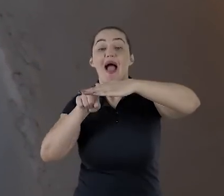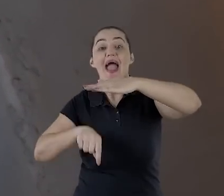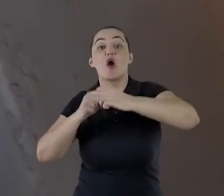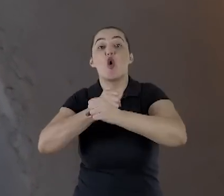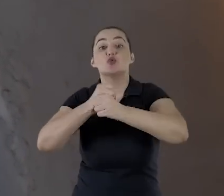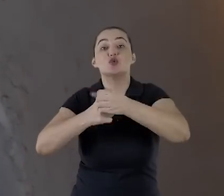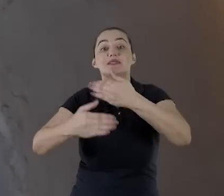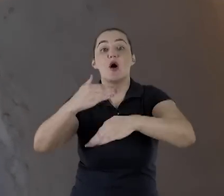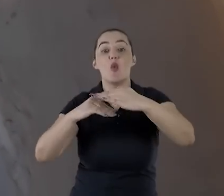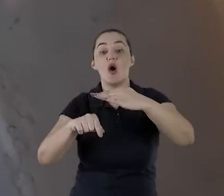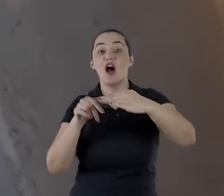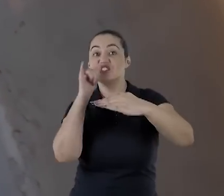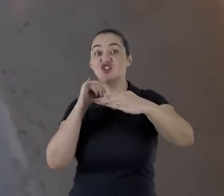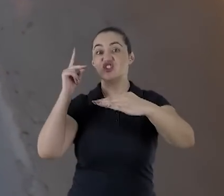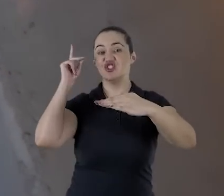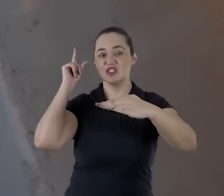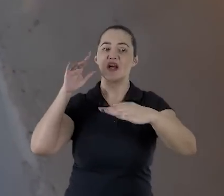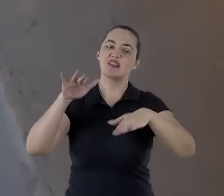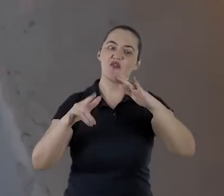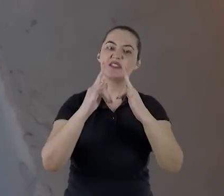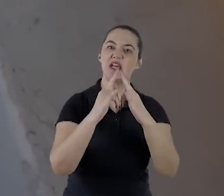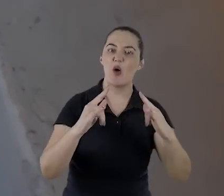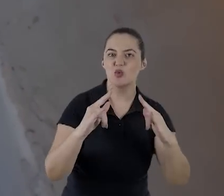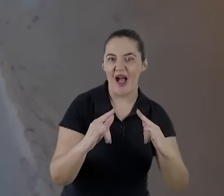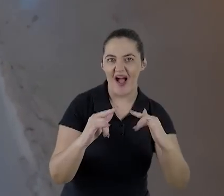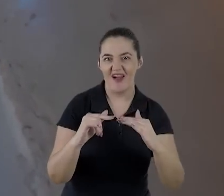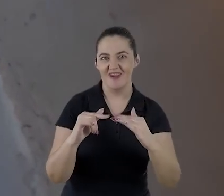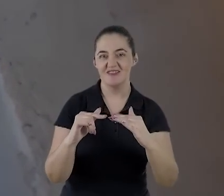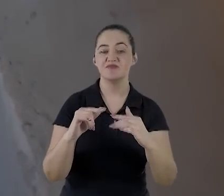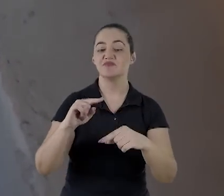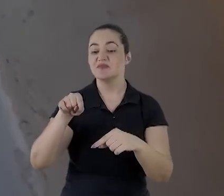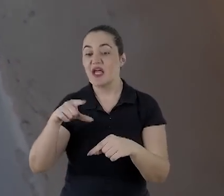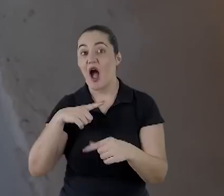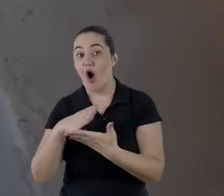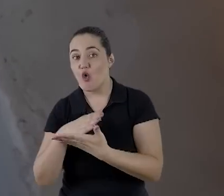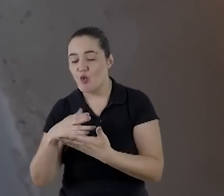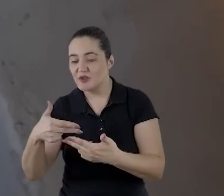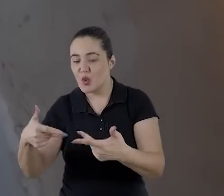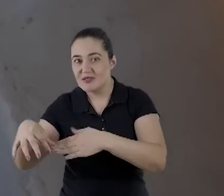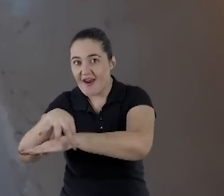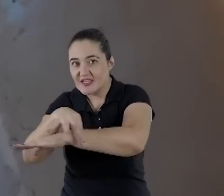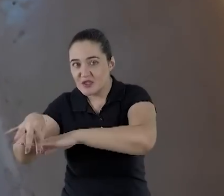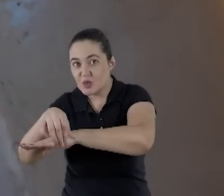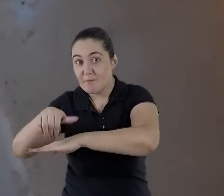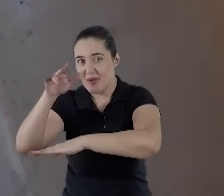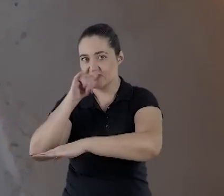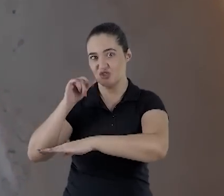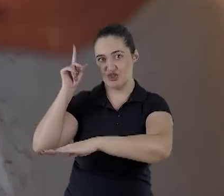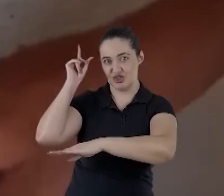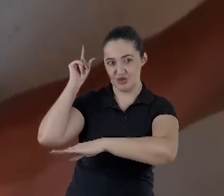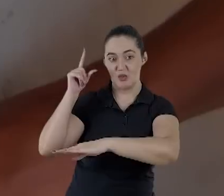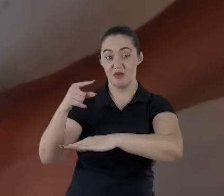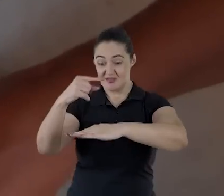teria justamente o que poderia ser um pódio ou um altar de sacrifício. Você tem elementos arquitetônicos mais